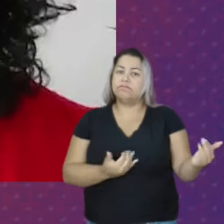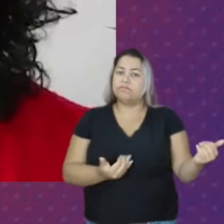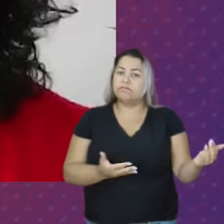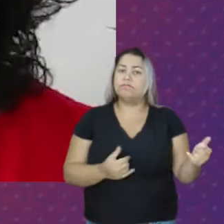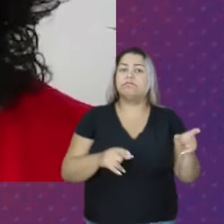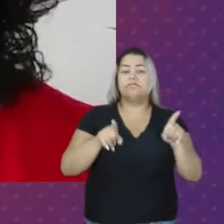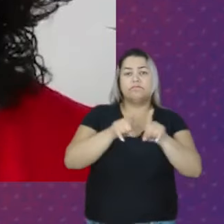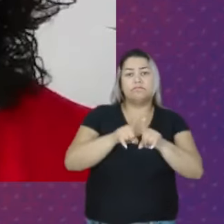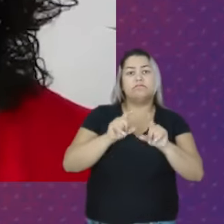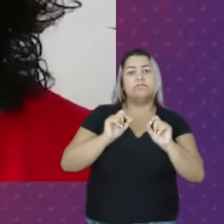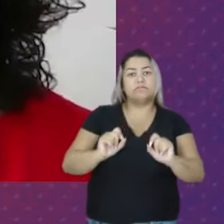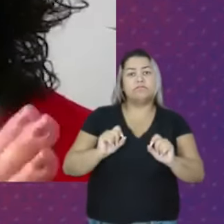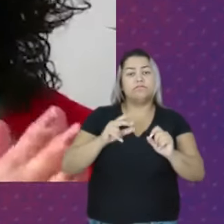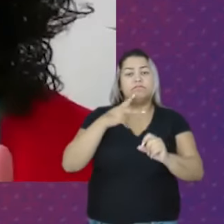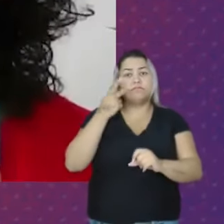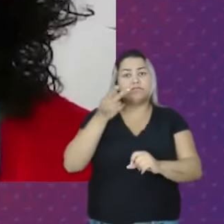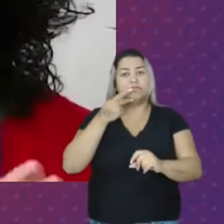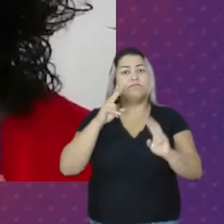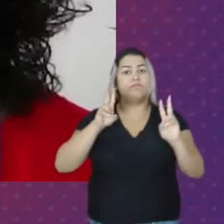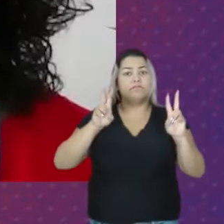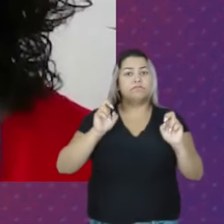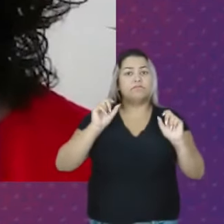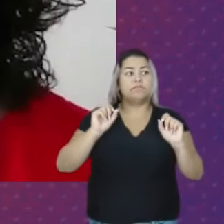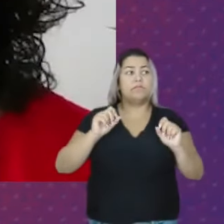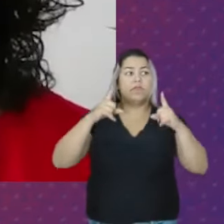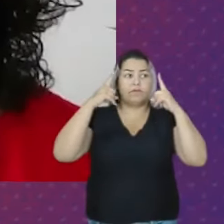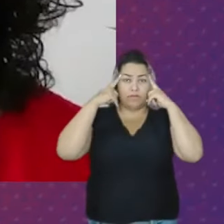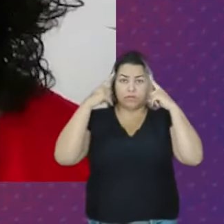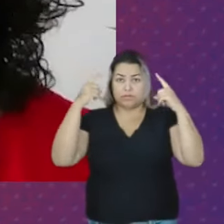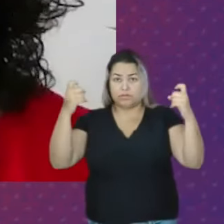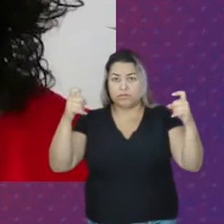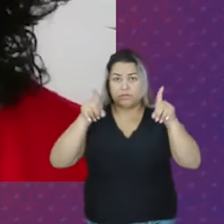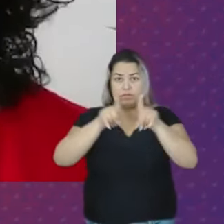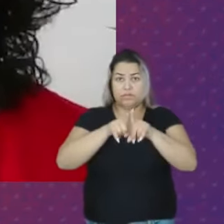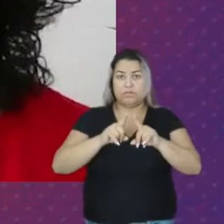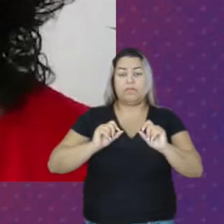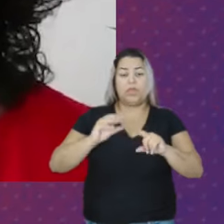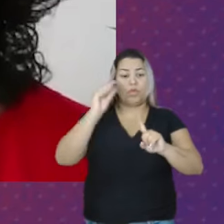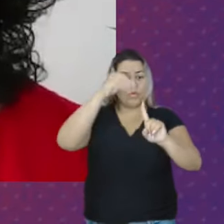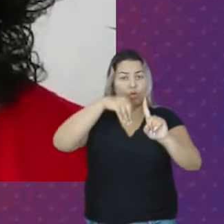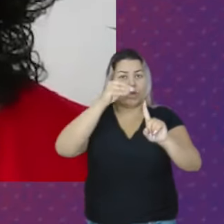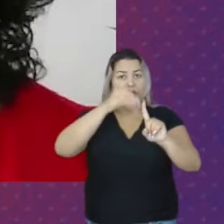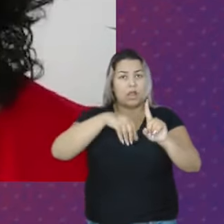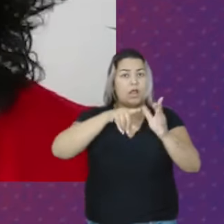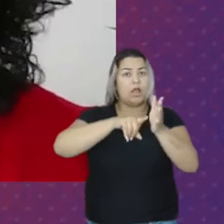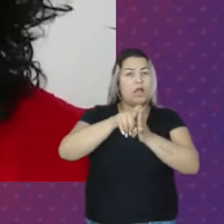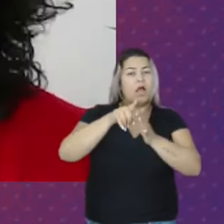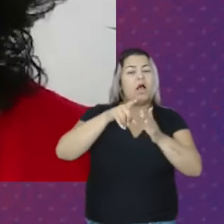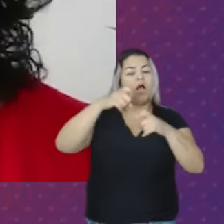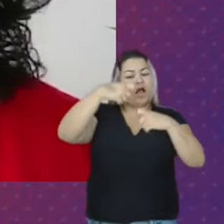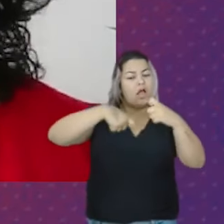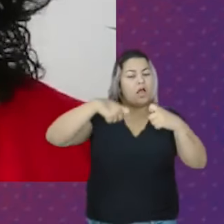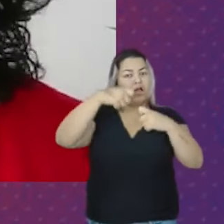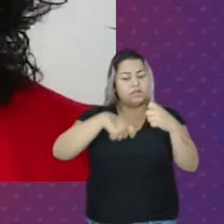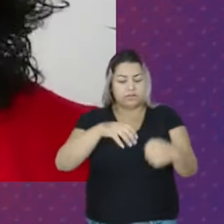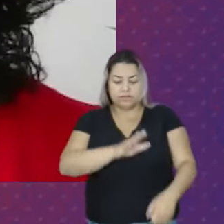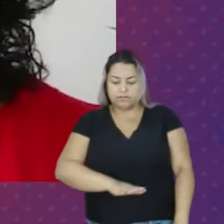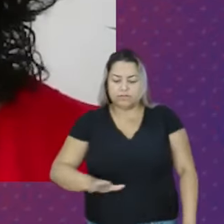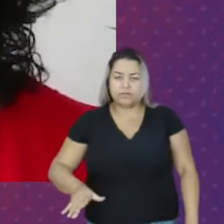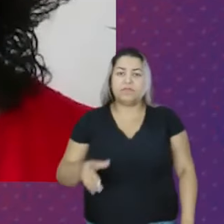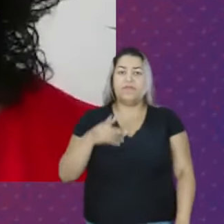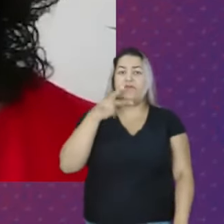a conceituação do que é a violência sexual, o estupro de vulnerável, a exploração sexual infantil, e